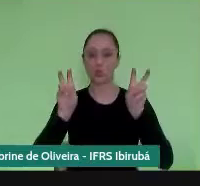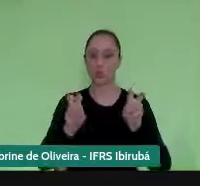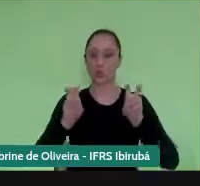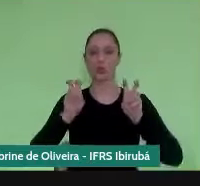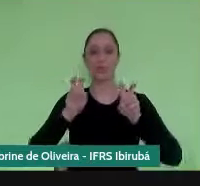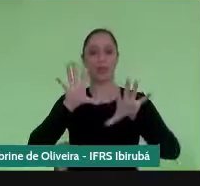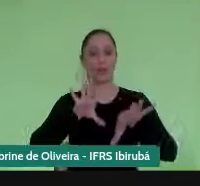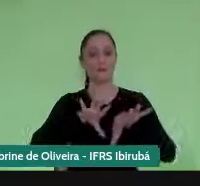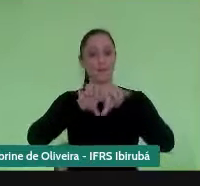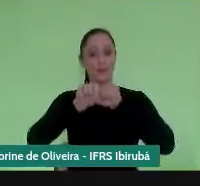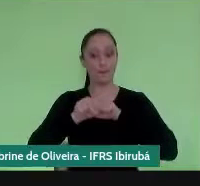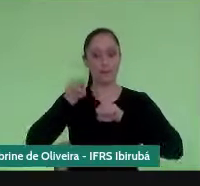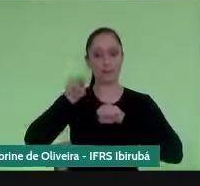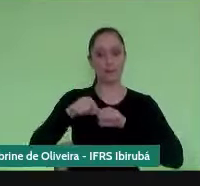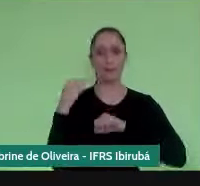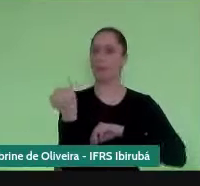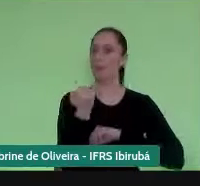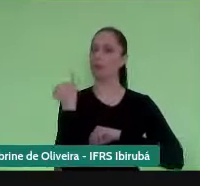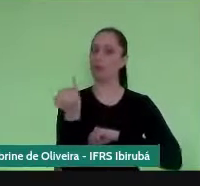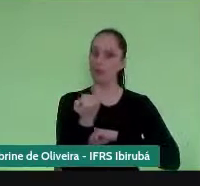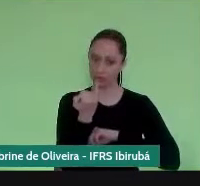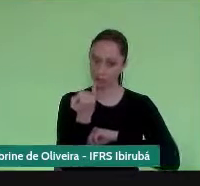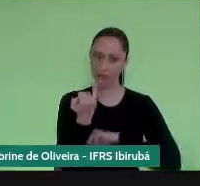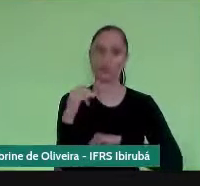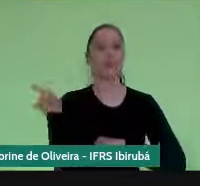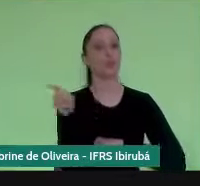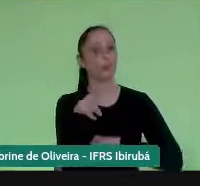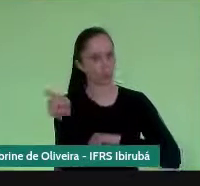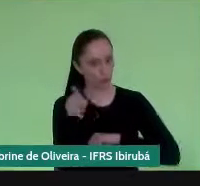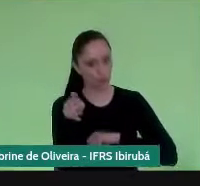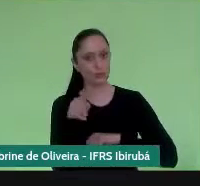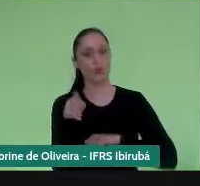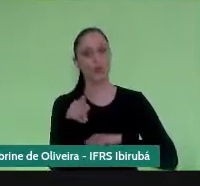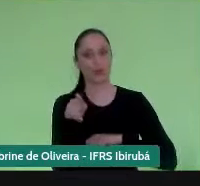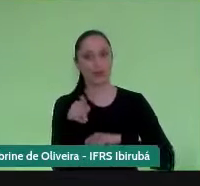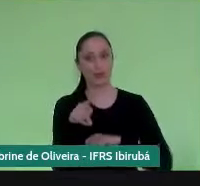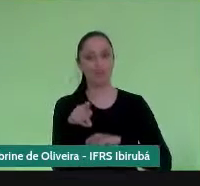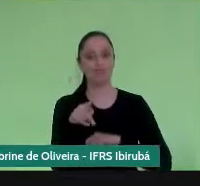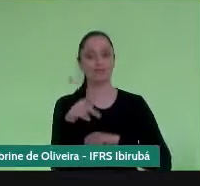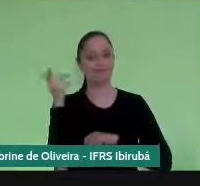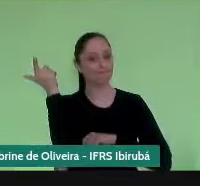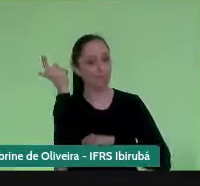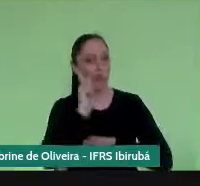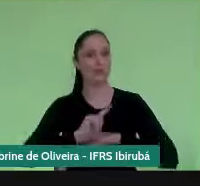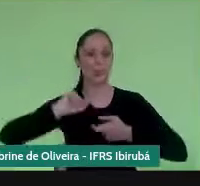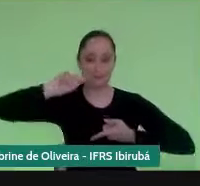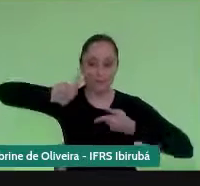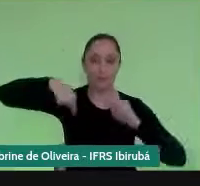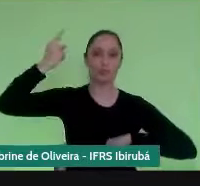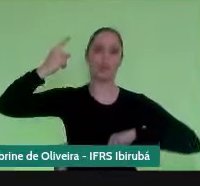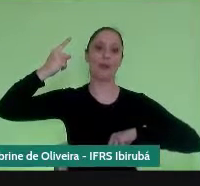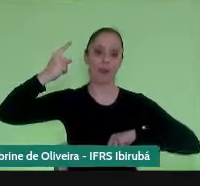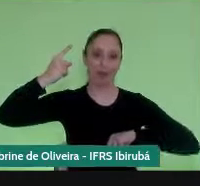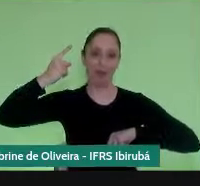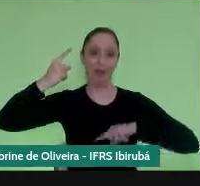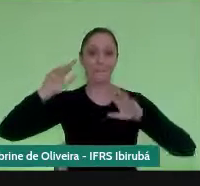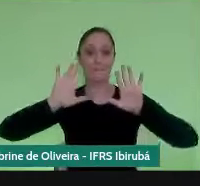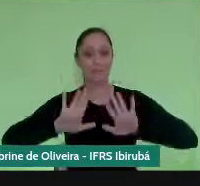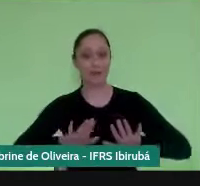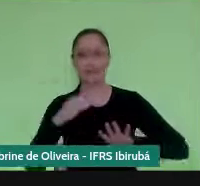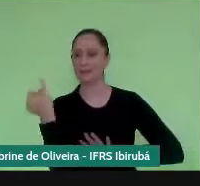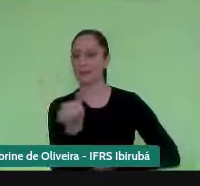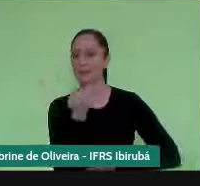formação é importante e que os professores, em certa medida, foram verdadeiros heróis, mas da importância da questão do apoio